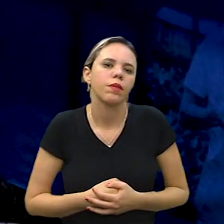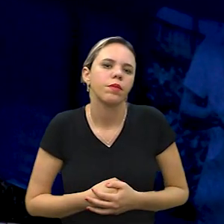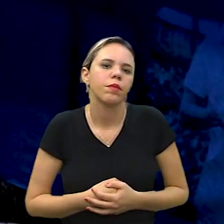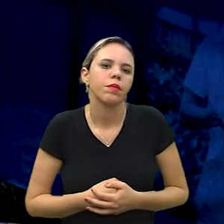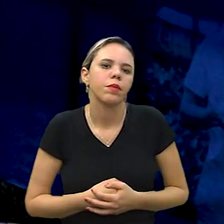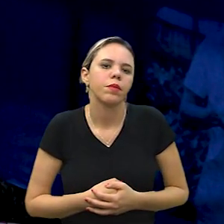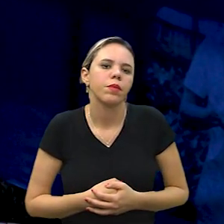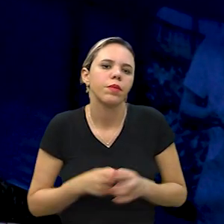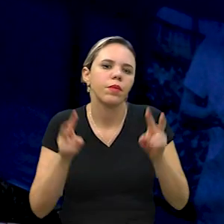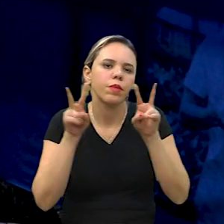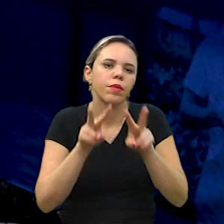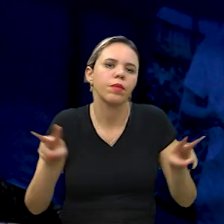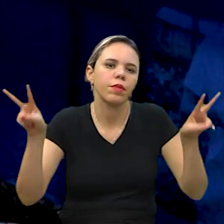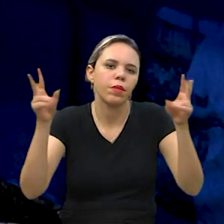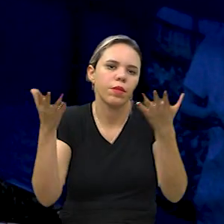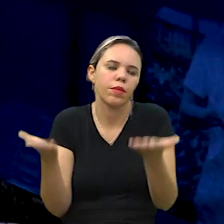nessa